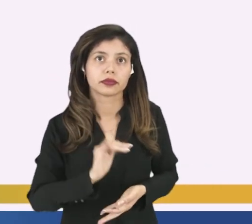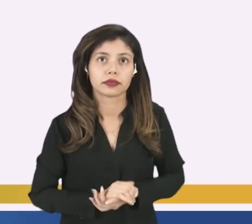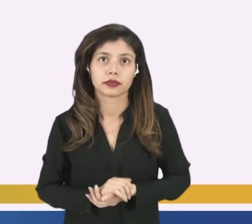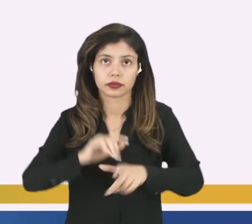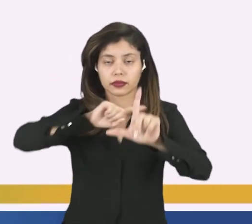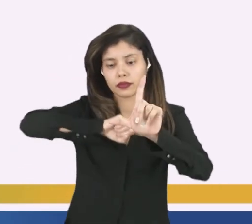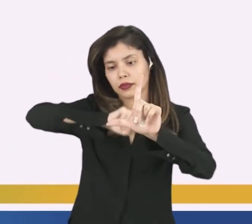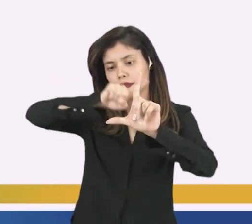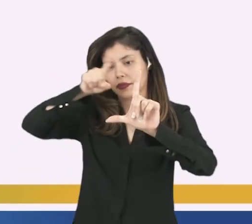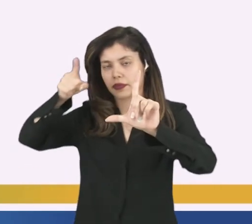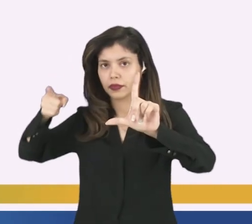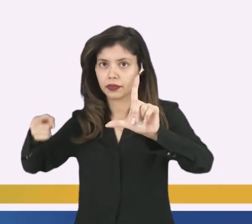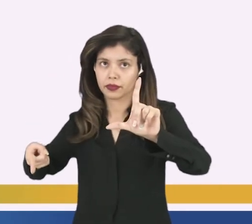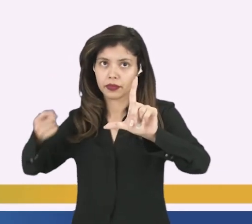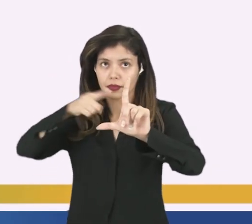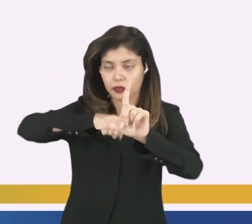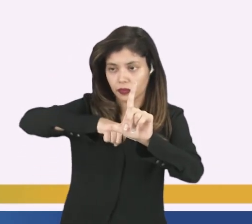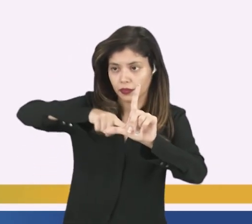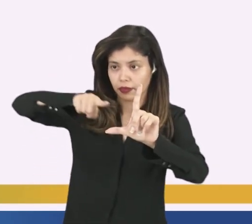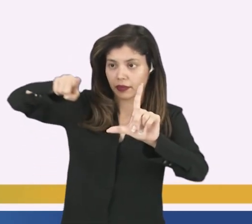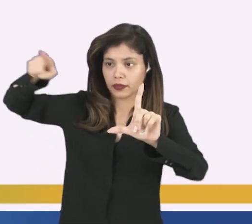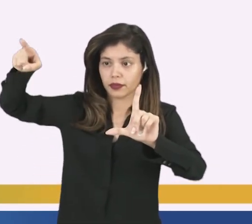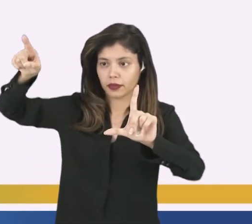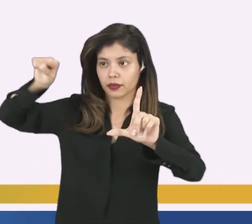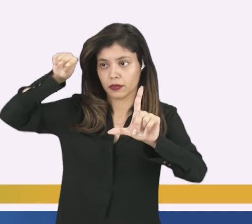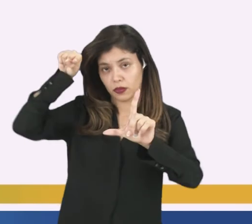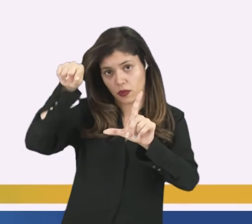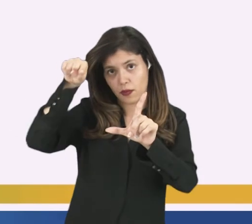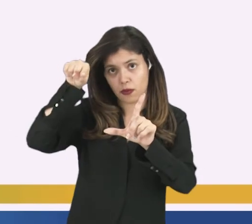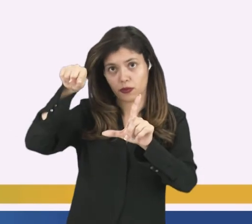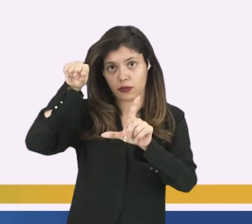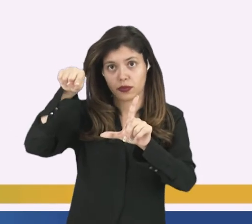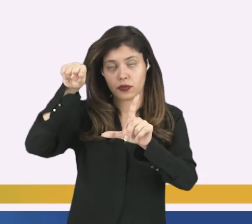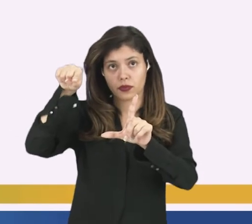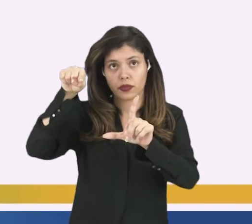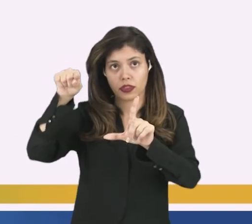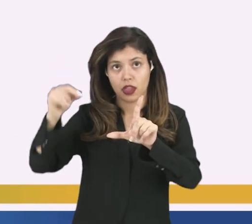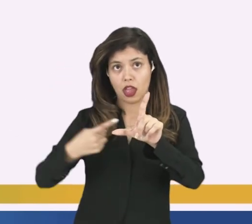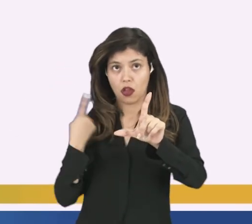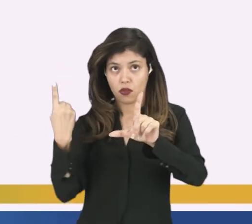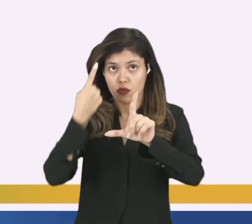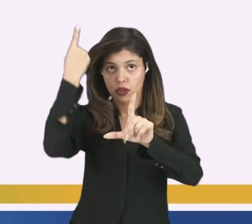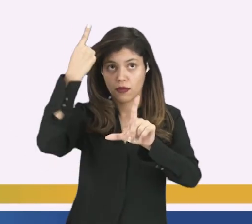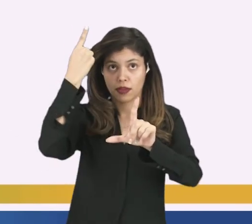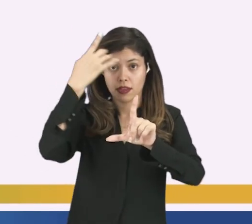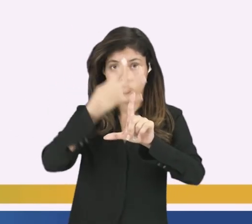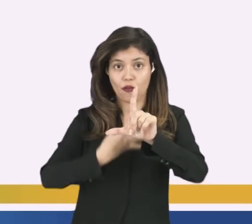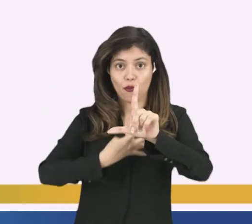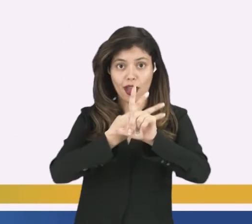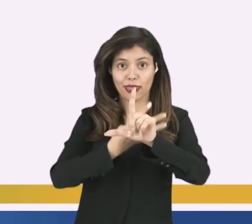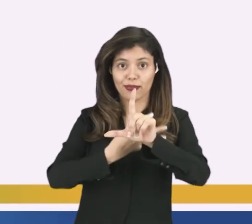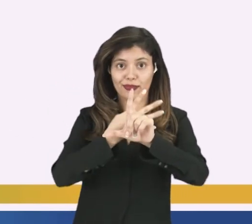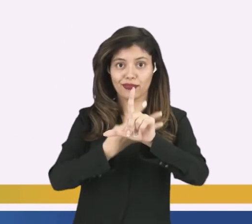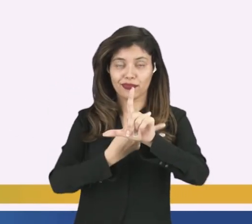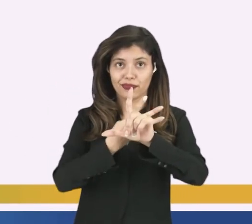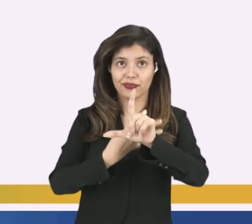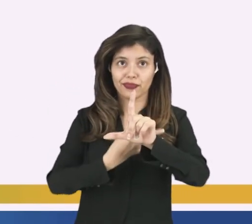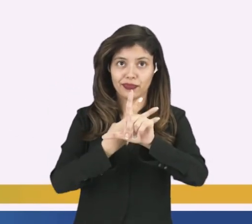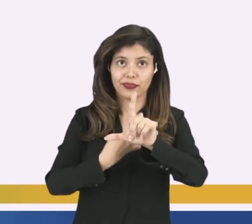a ideia dessa trajetória com essa, eles vão se encontrar aqui. Mas a altura máxima acontece aqui, ó.